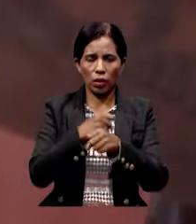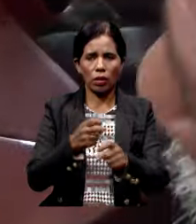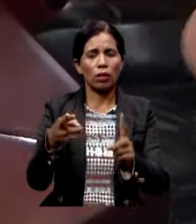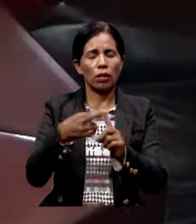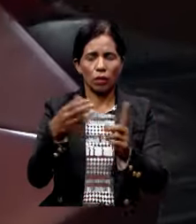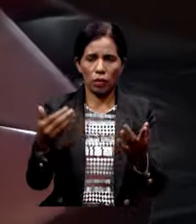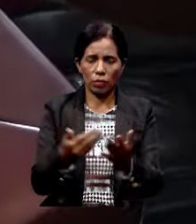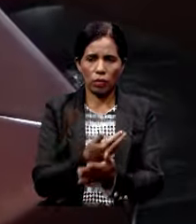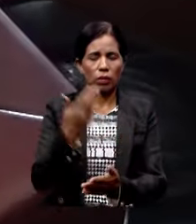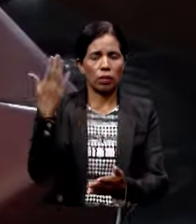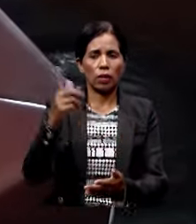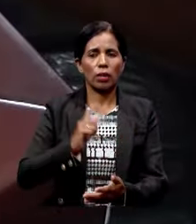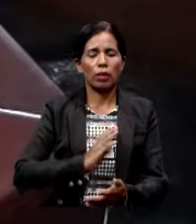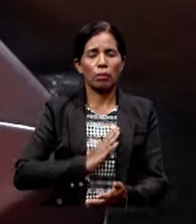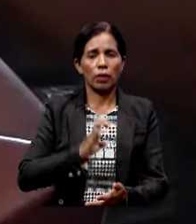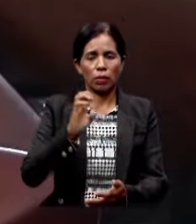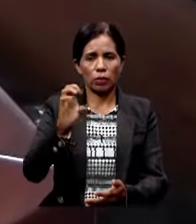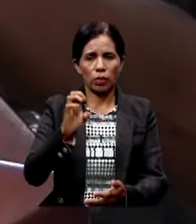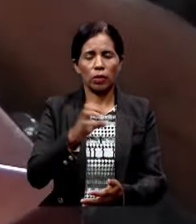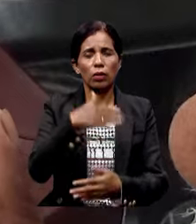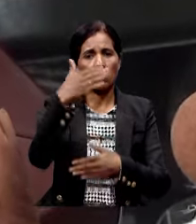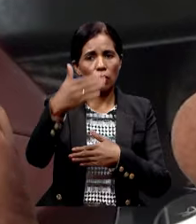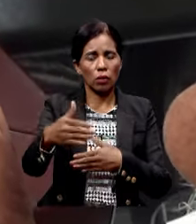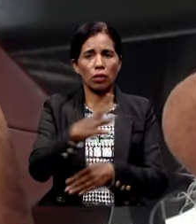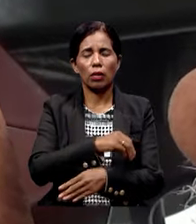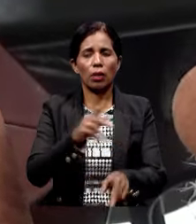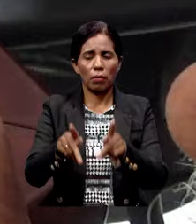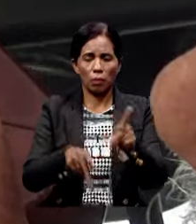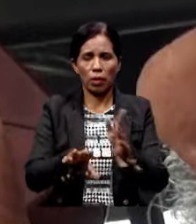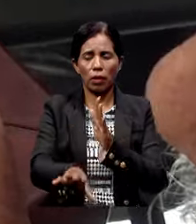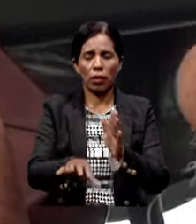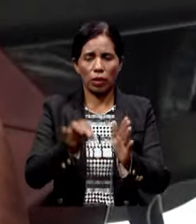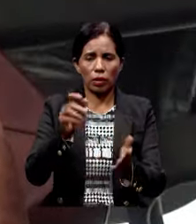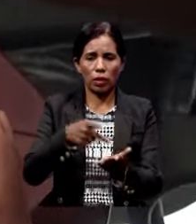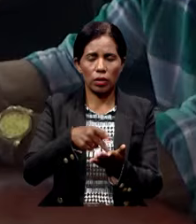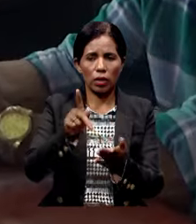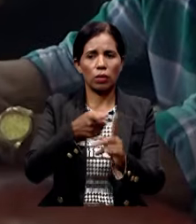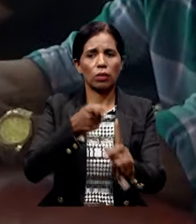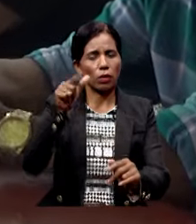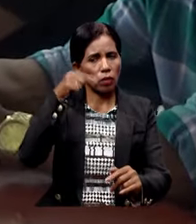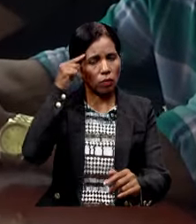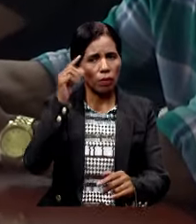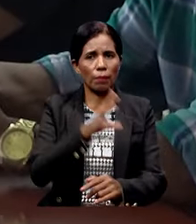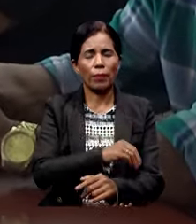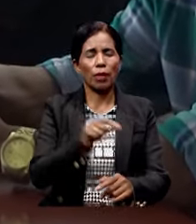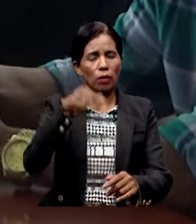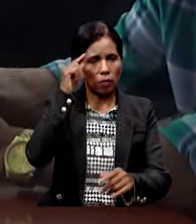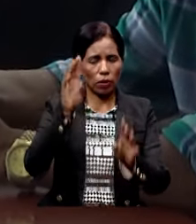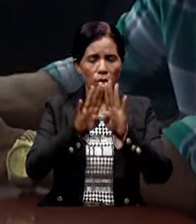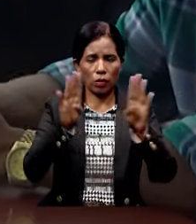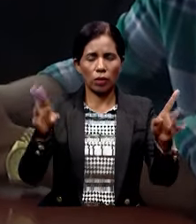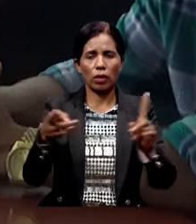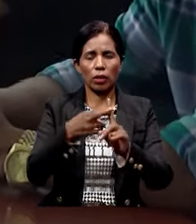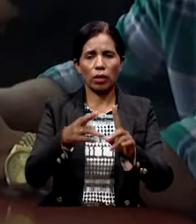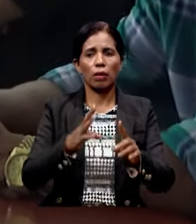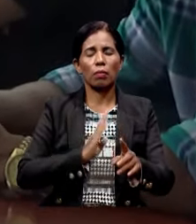que localiza o cemitério Bekusi Tuang Nekotuk, na comunidade Belhetan compensação o governo. O governo loca tan cemitério Bekusi Bakotuk,